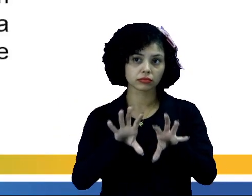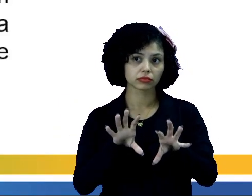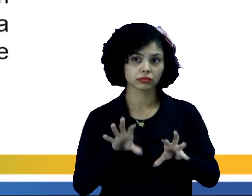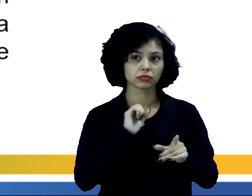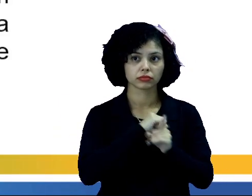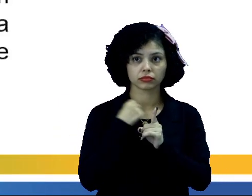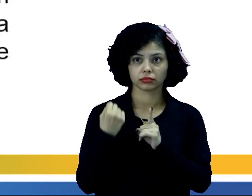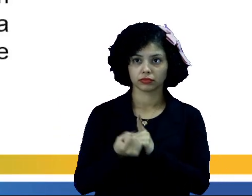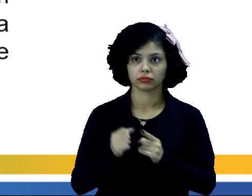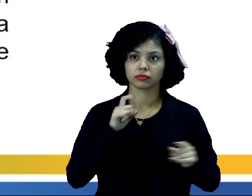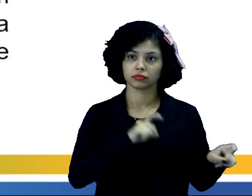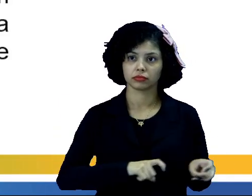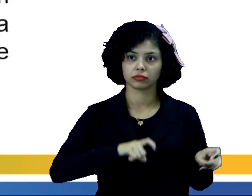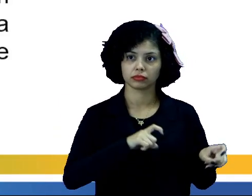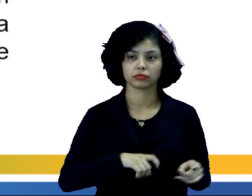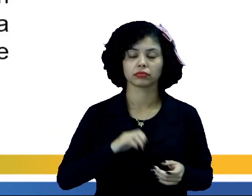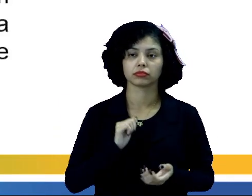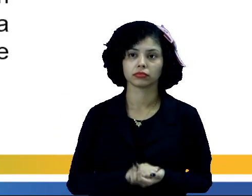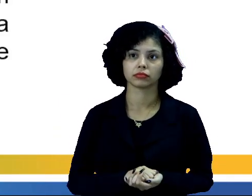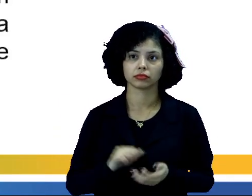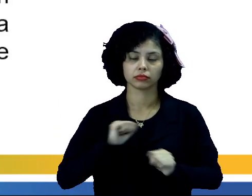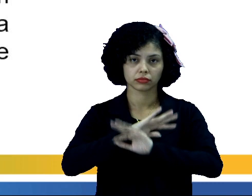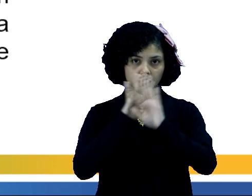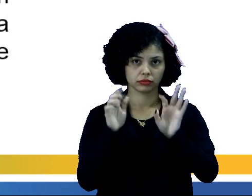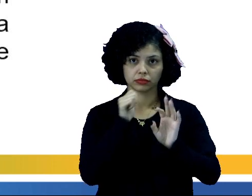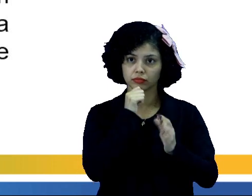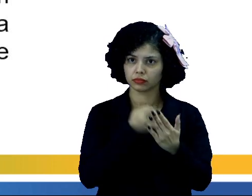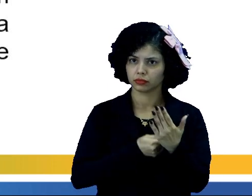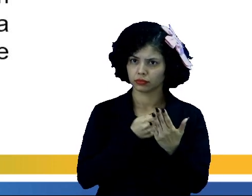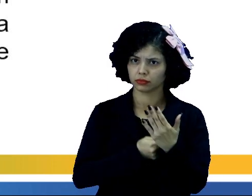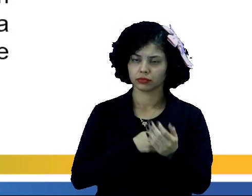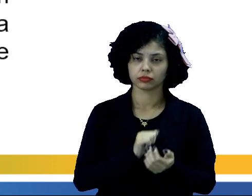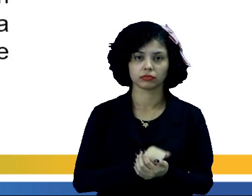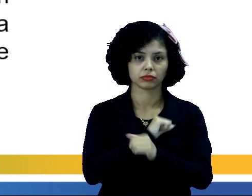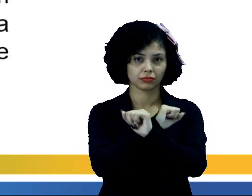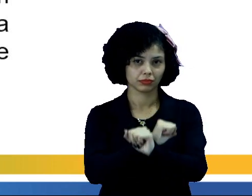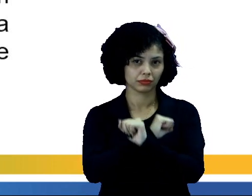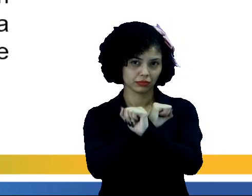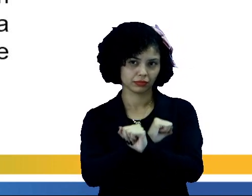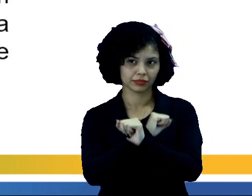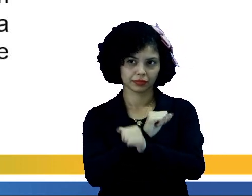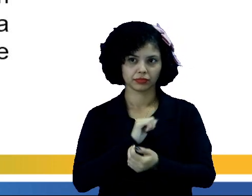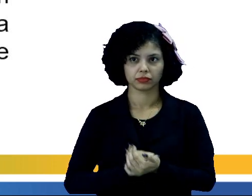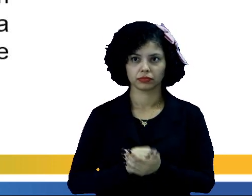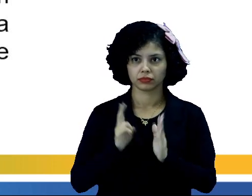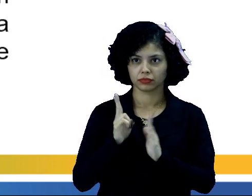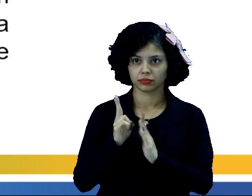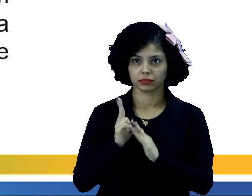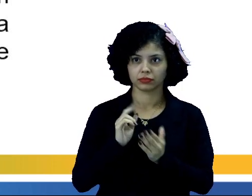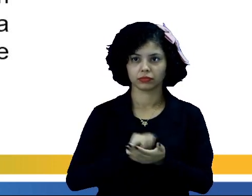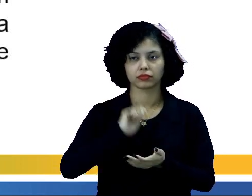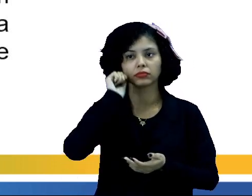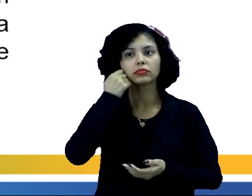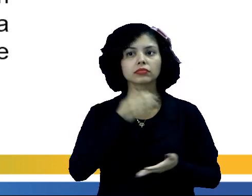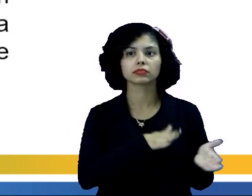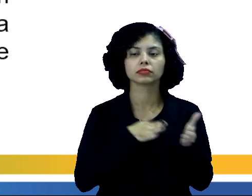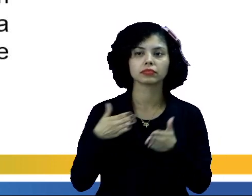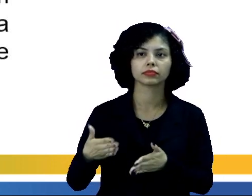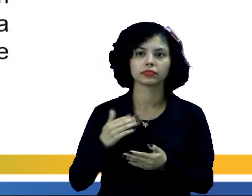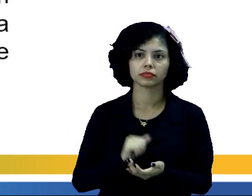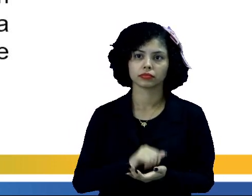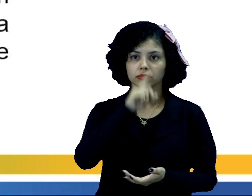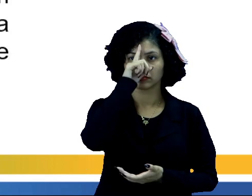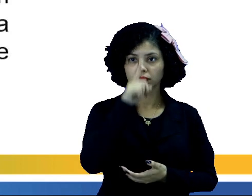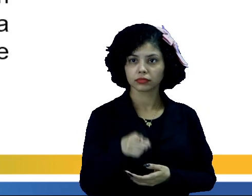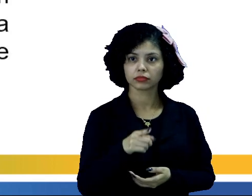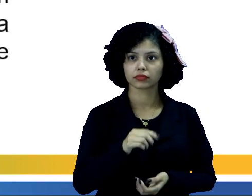Na sociedade colonial, havia uma clara subordinação dos escravos, índios ou negros, aos seus